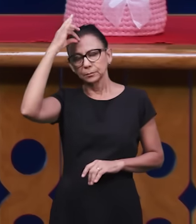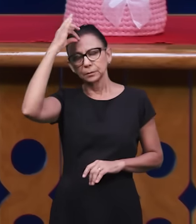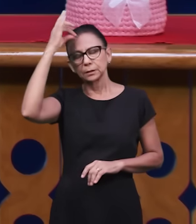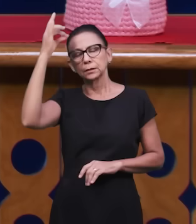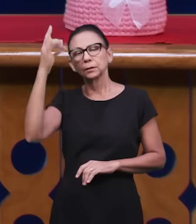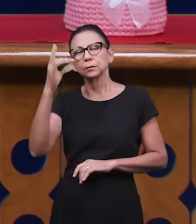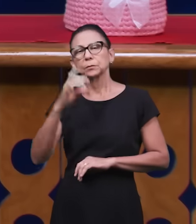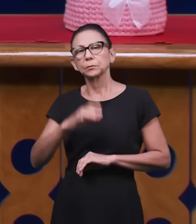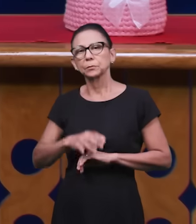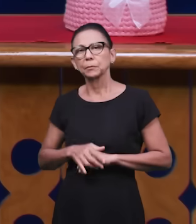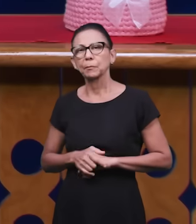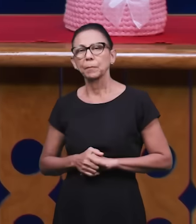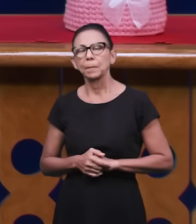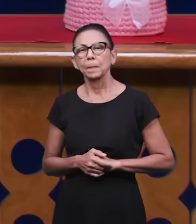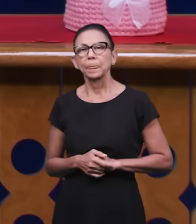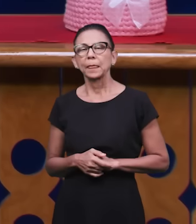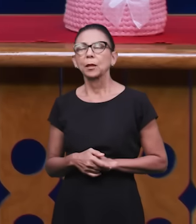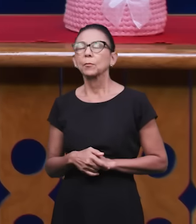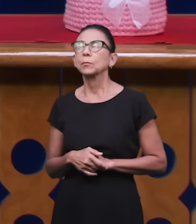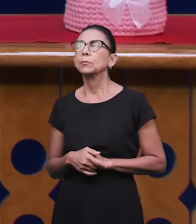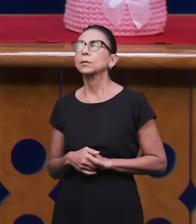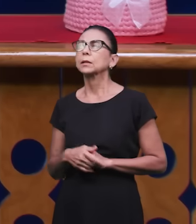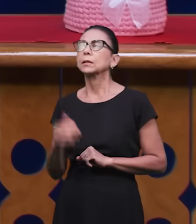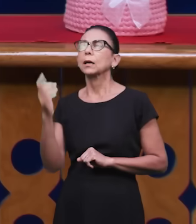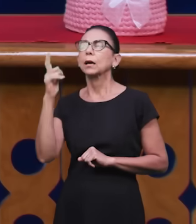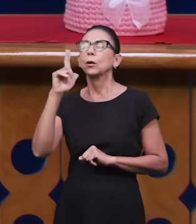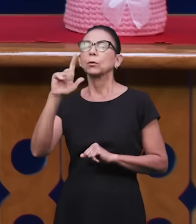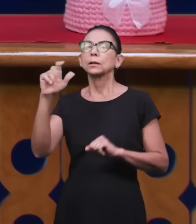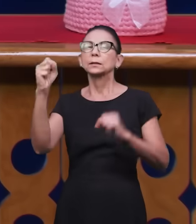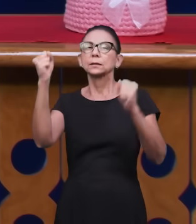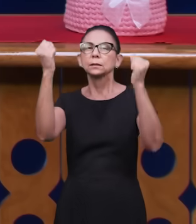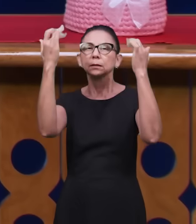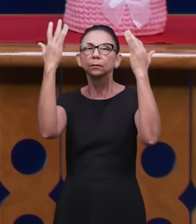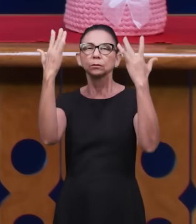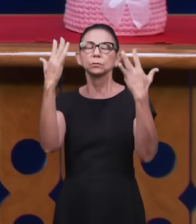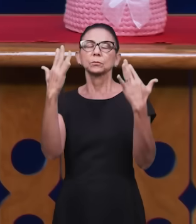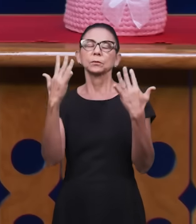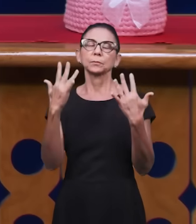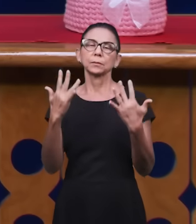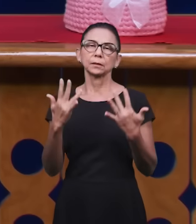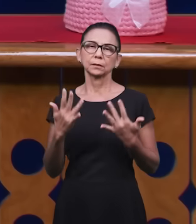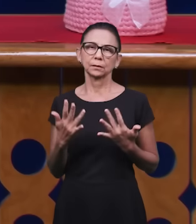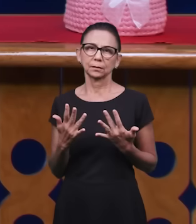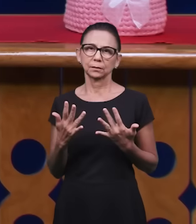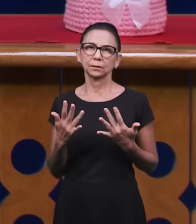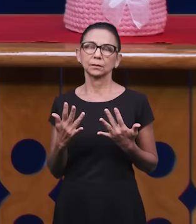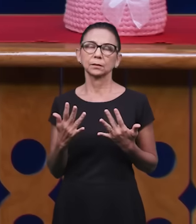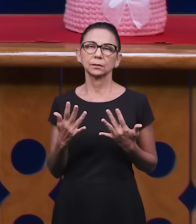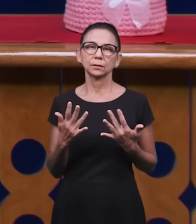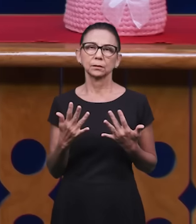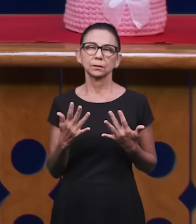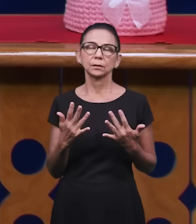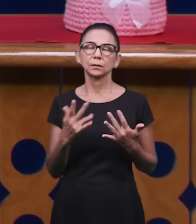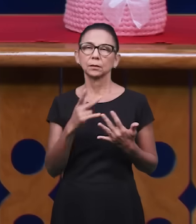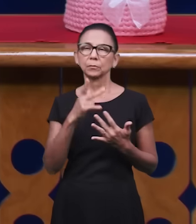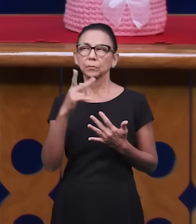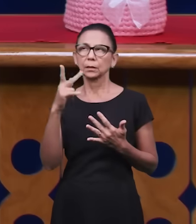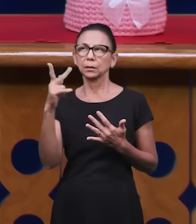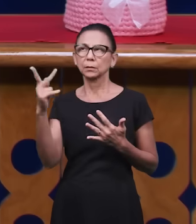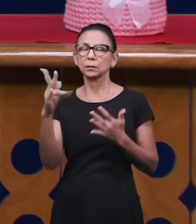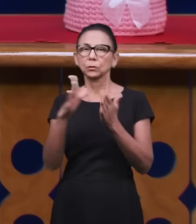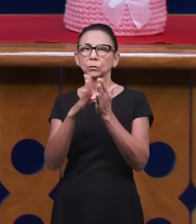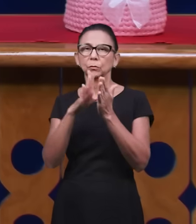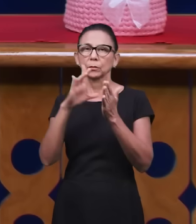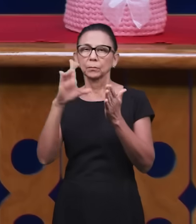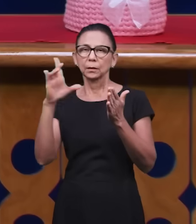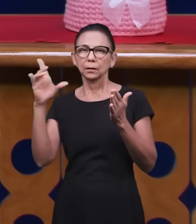bênção e aproveitar, Senhor Deus, dos mistérios da Tua Palavra. Alcança cada lar